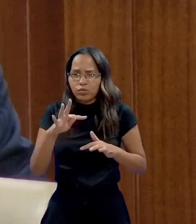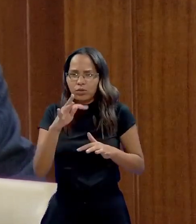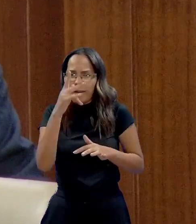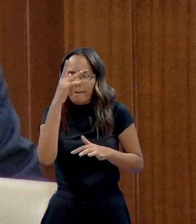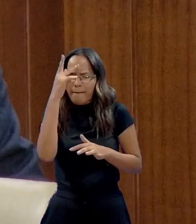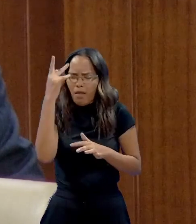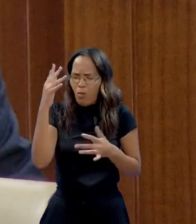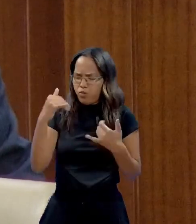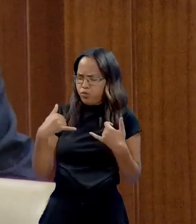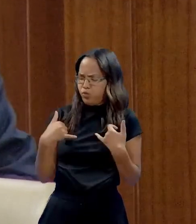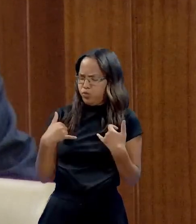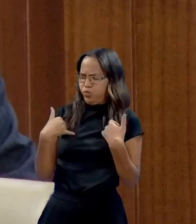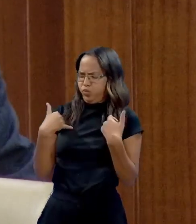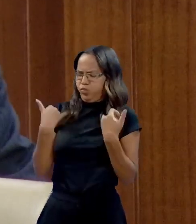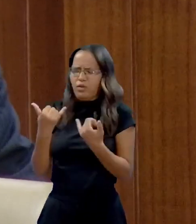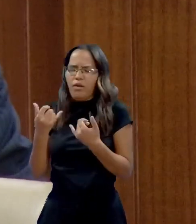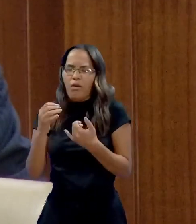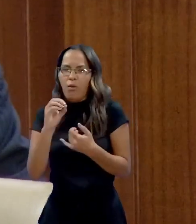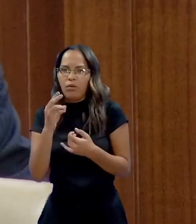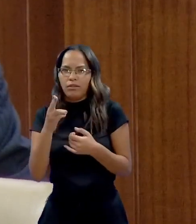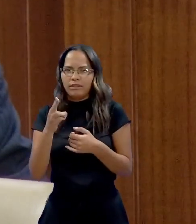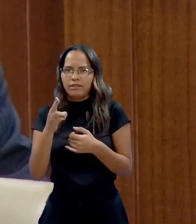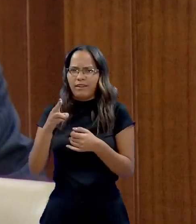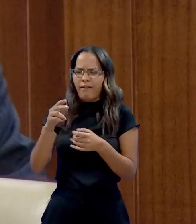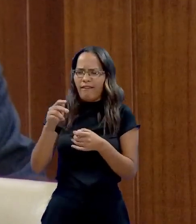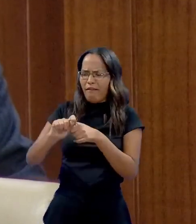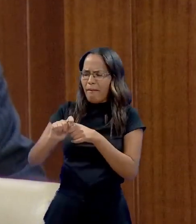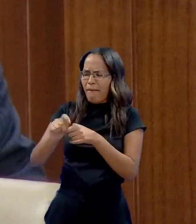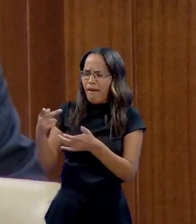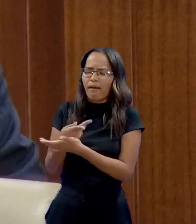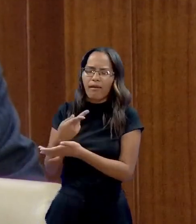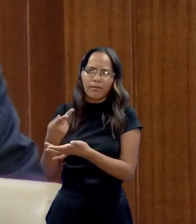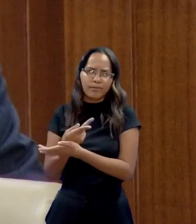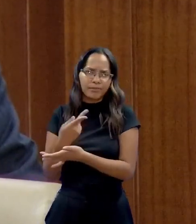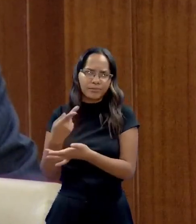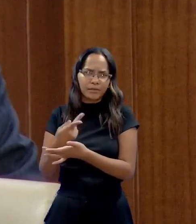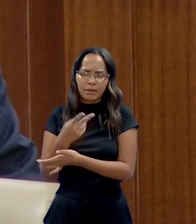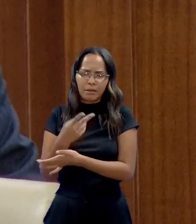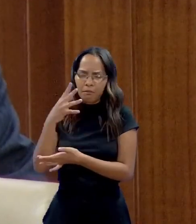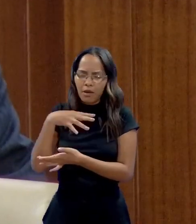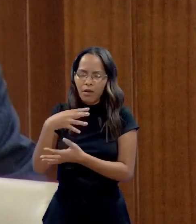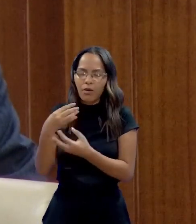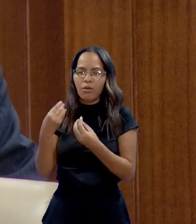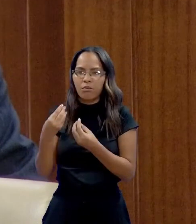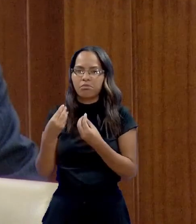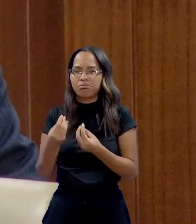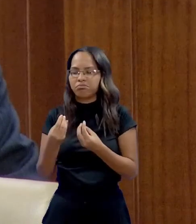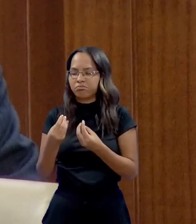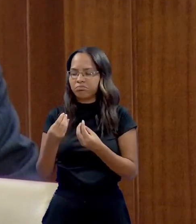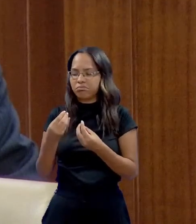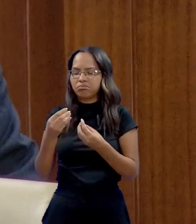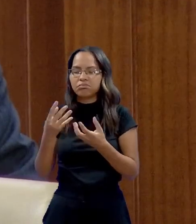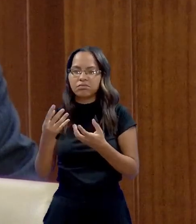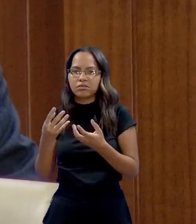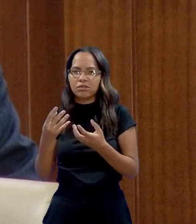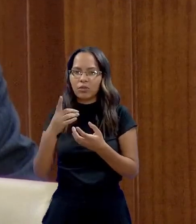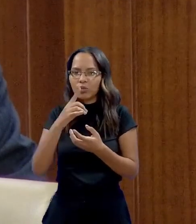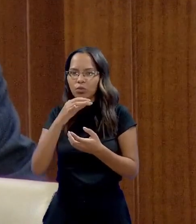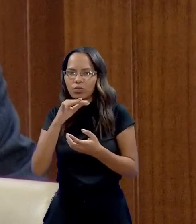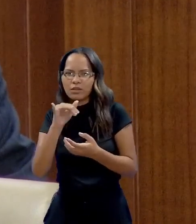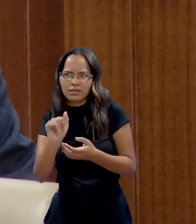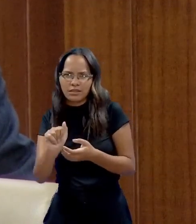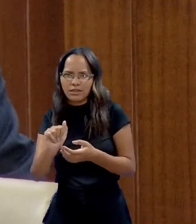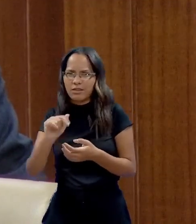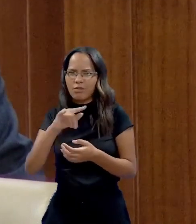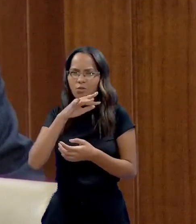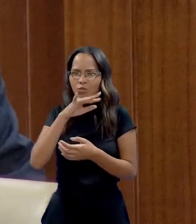que cometem impiedade serão como restolho, e o dia que está para vir os